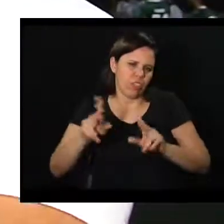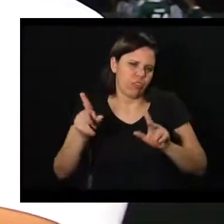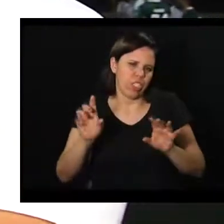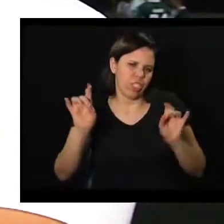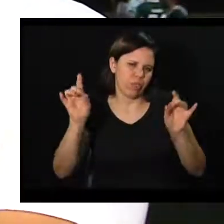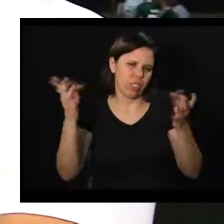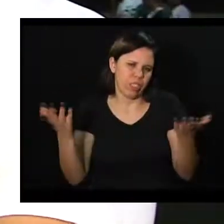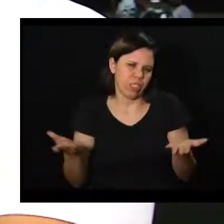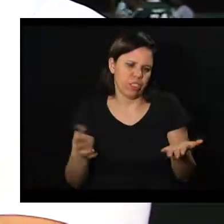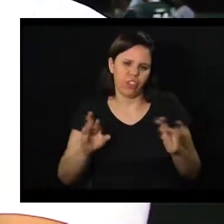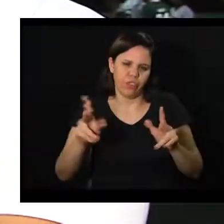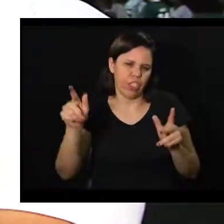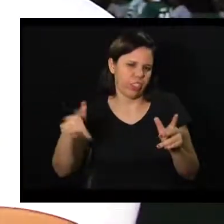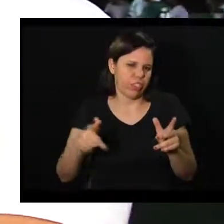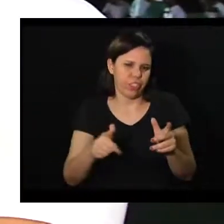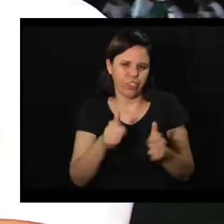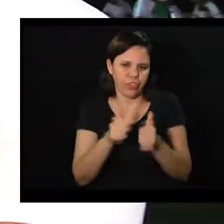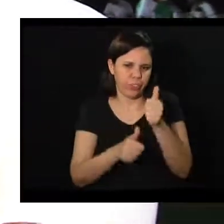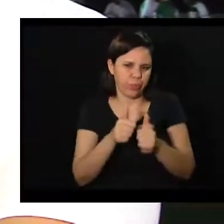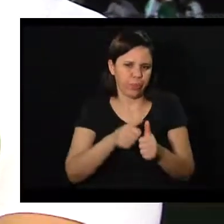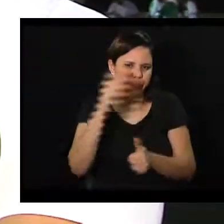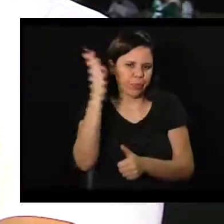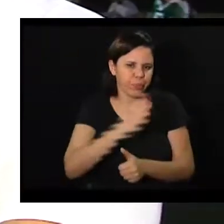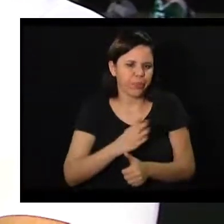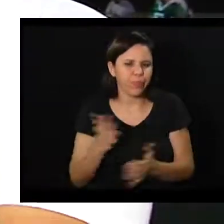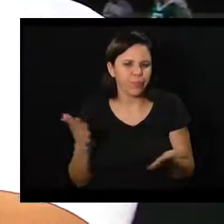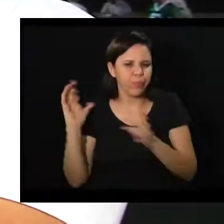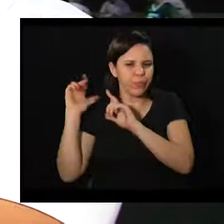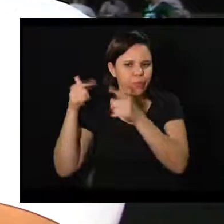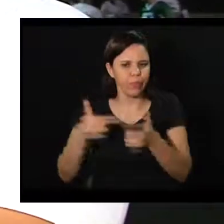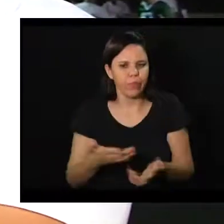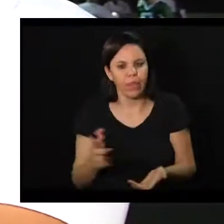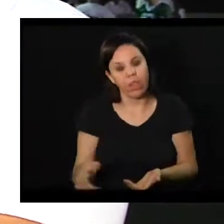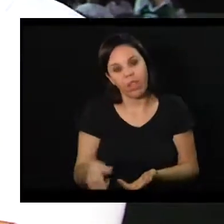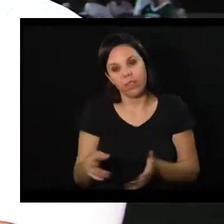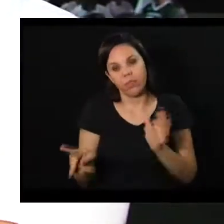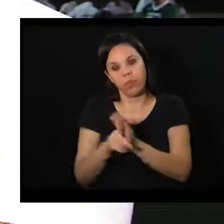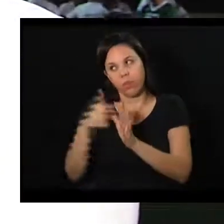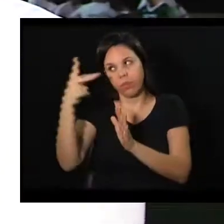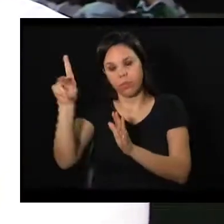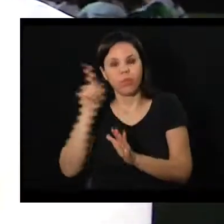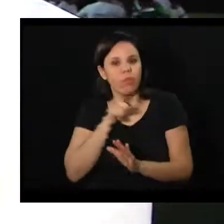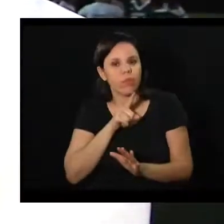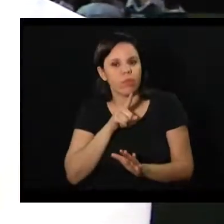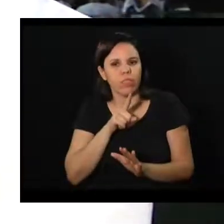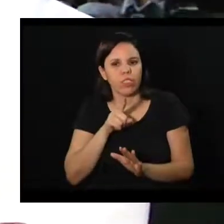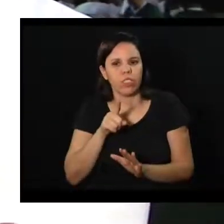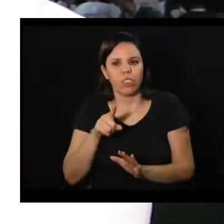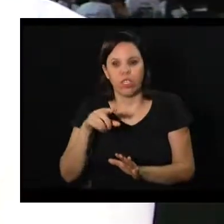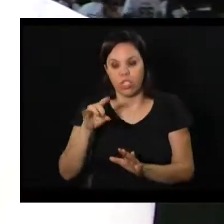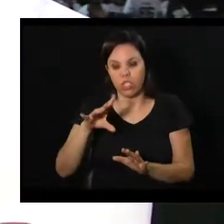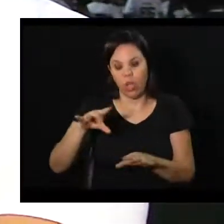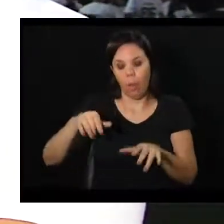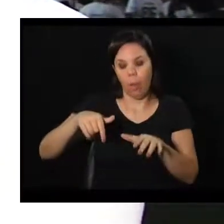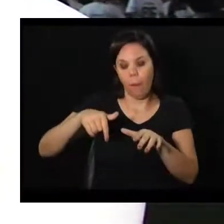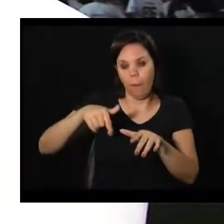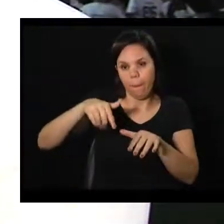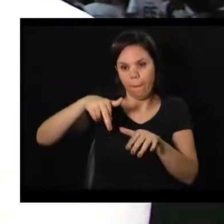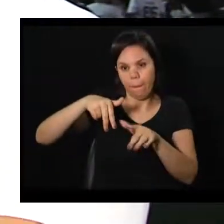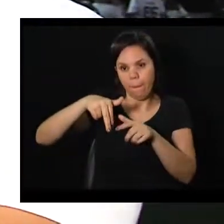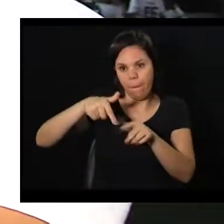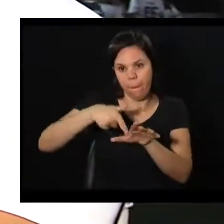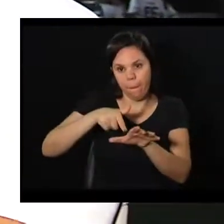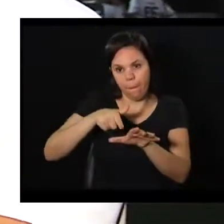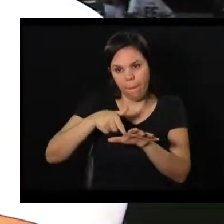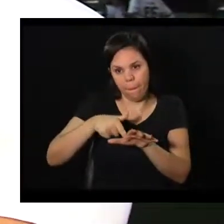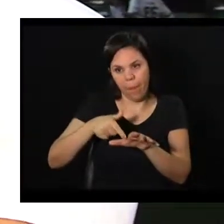nosso futebol que a gente está acostumado, que a gente joga com os pés. O futebol americano ele se desenvolve 99% com as mãos. Então a gente tem que ensinar isso, como pegar a bola,